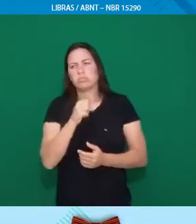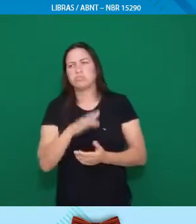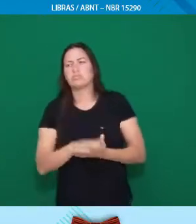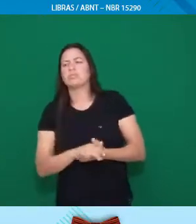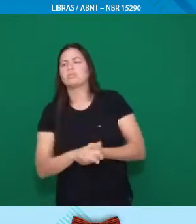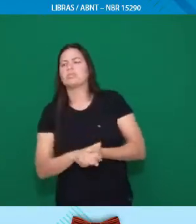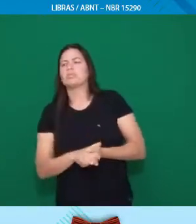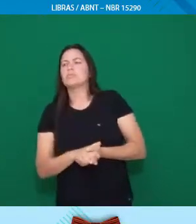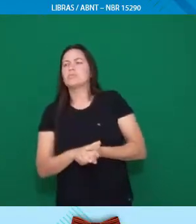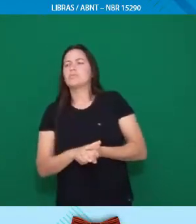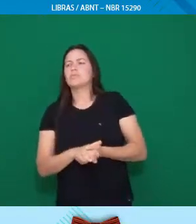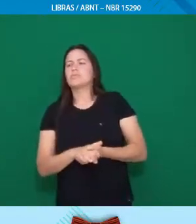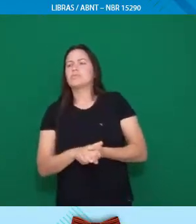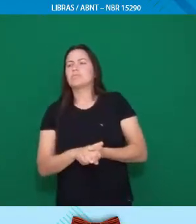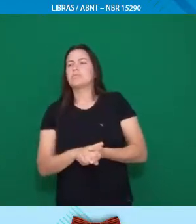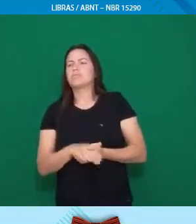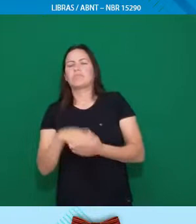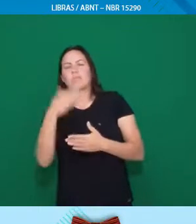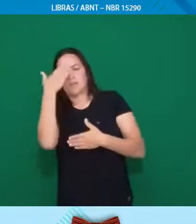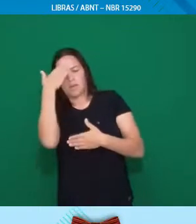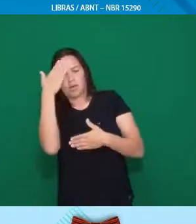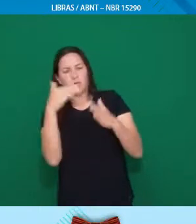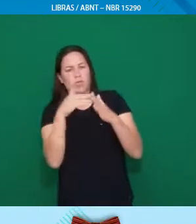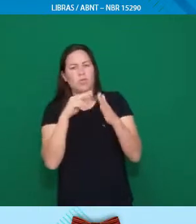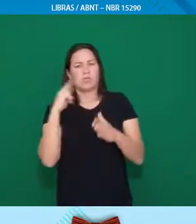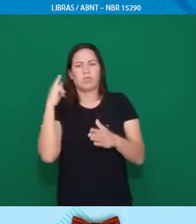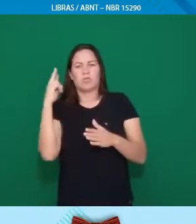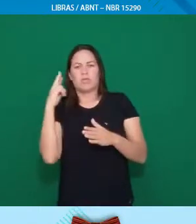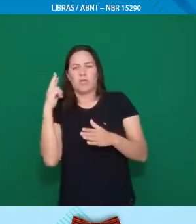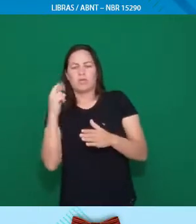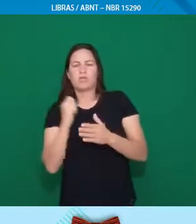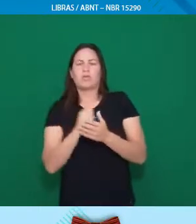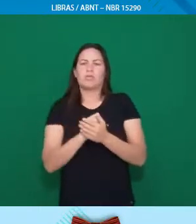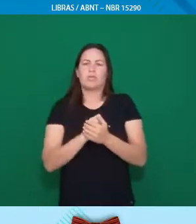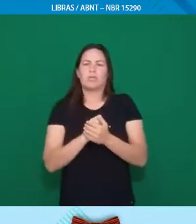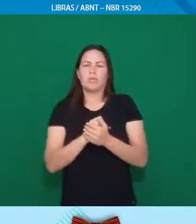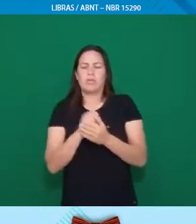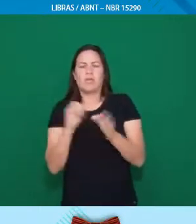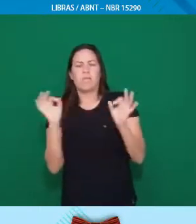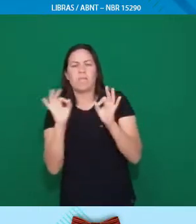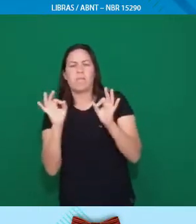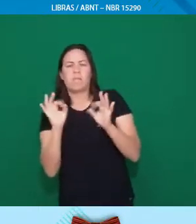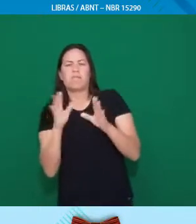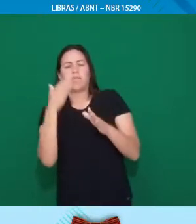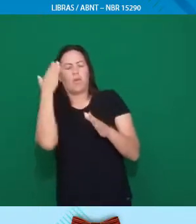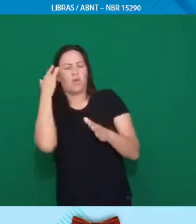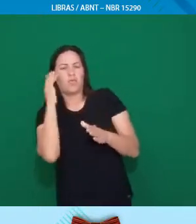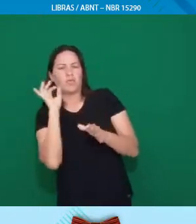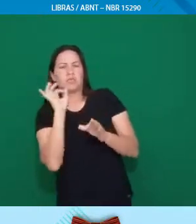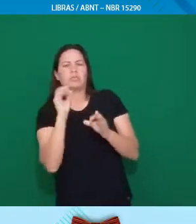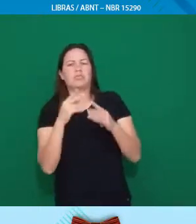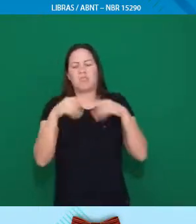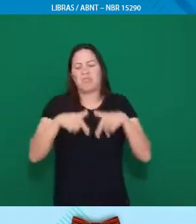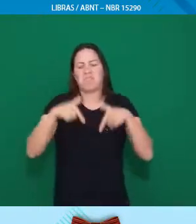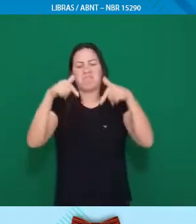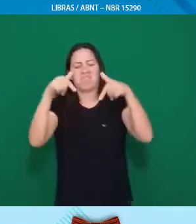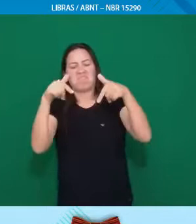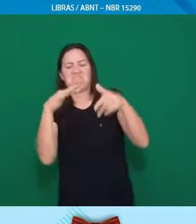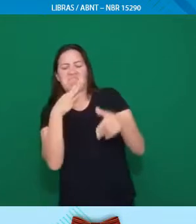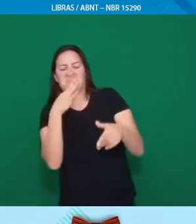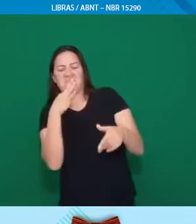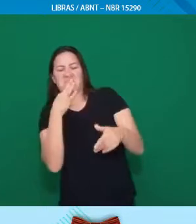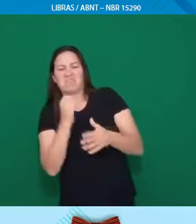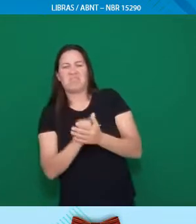da palavra hoje é só agradecer a todos os vereadores é pela sensação que tivemos aí grande reconhecimento